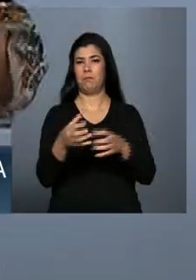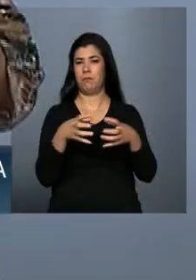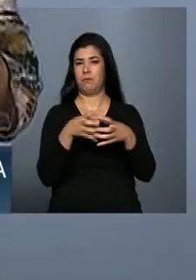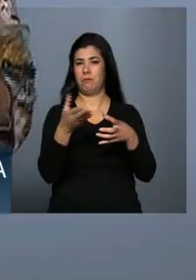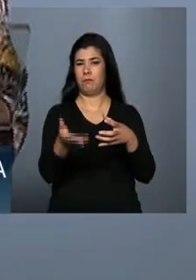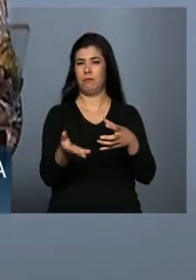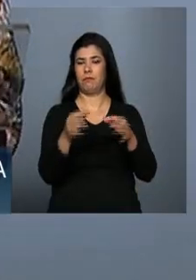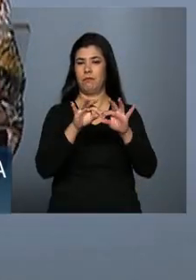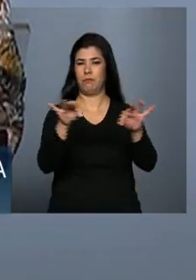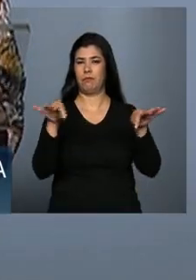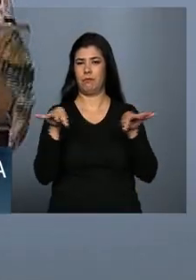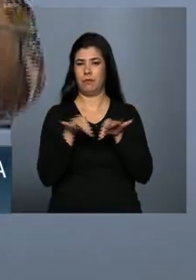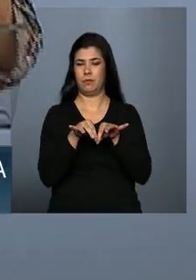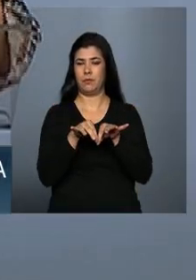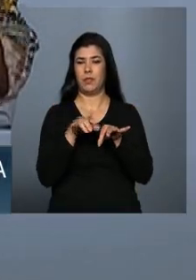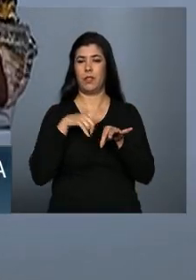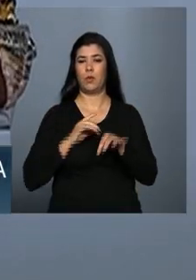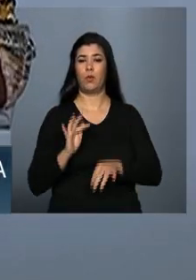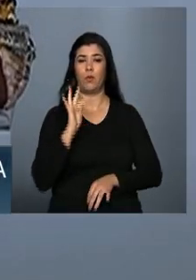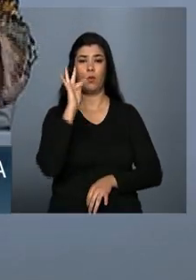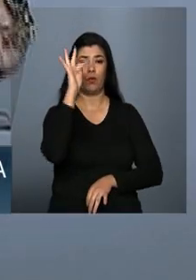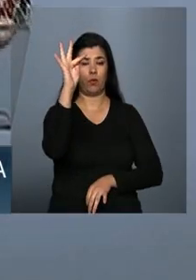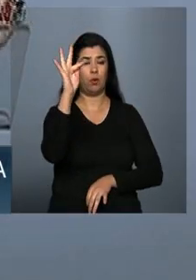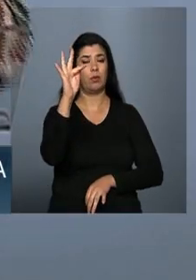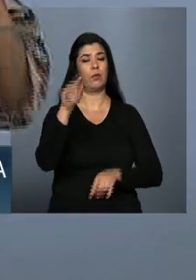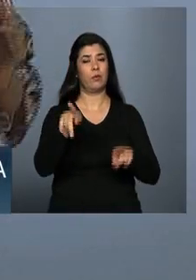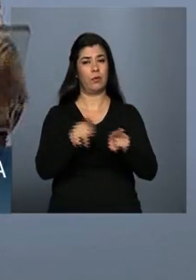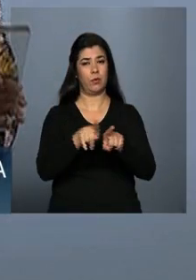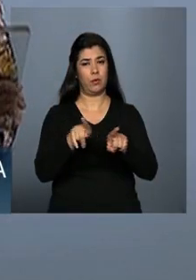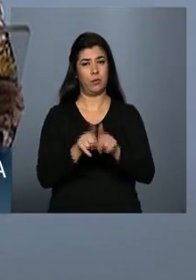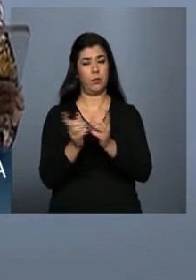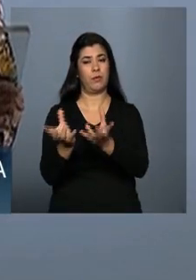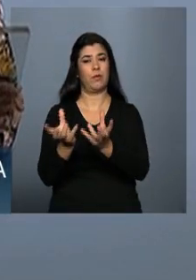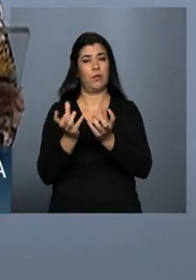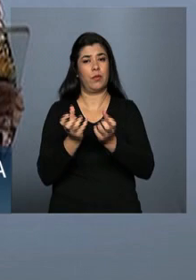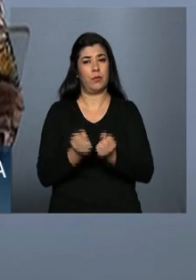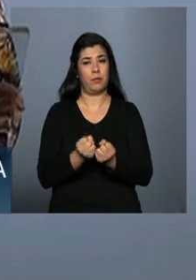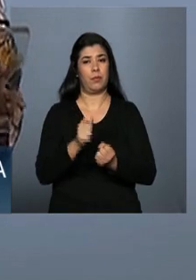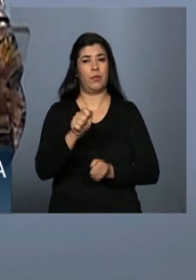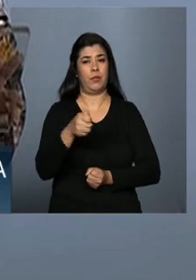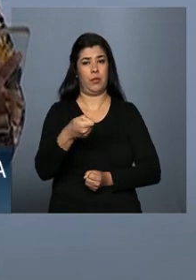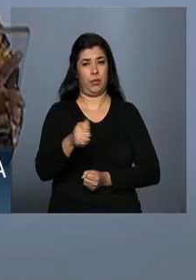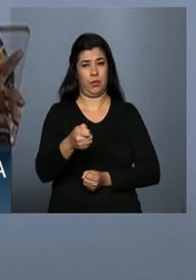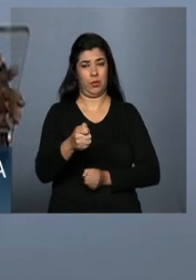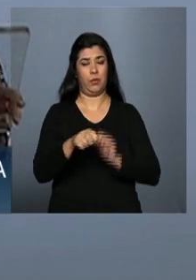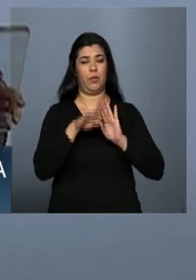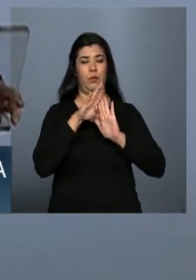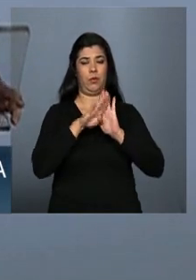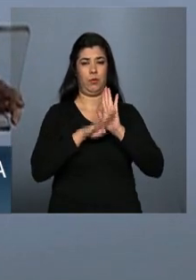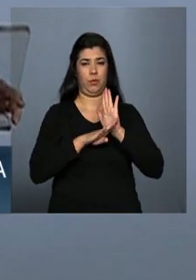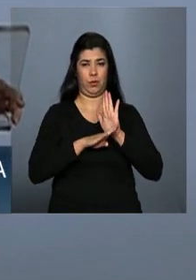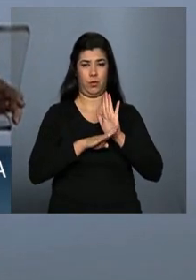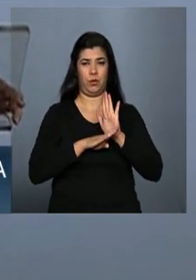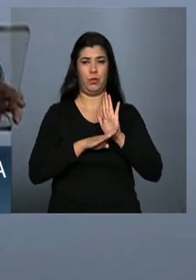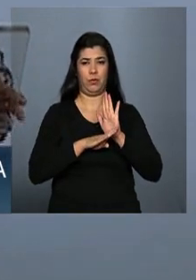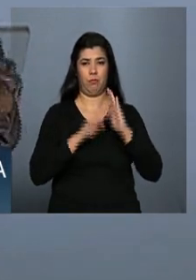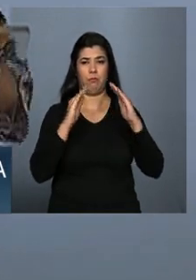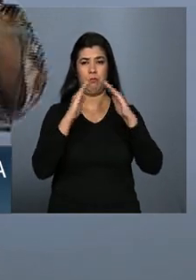que vão receber as suas chaves do Minha Casa Minha